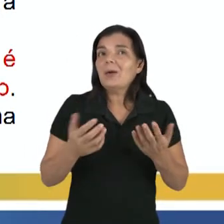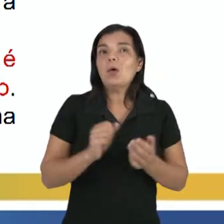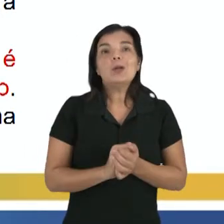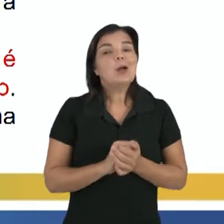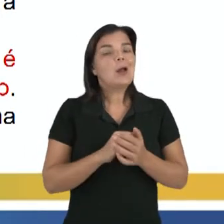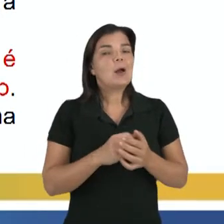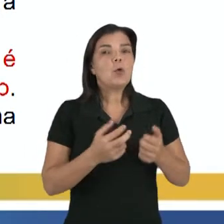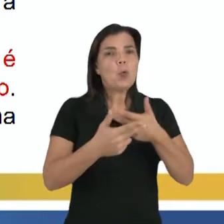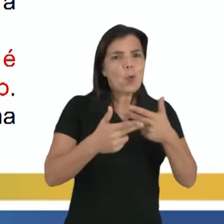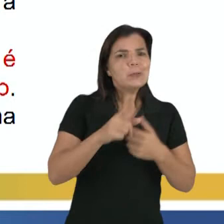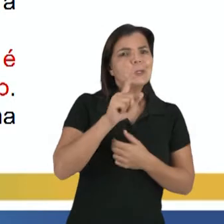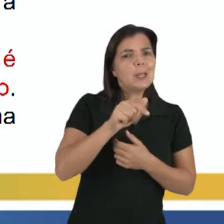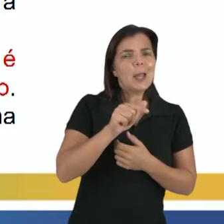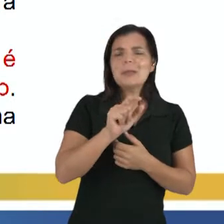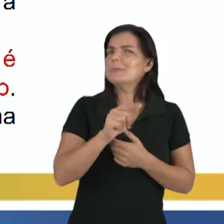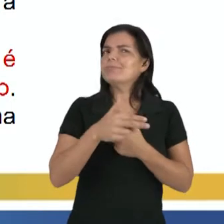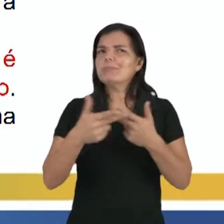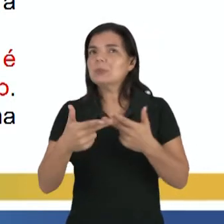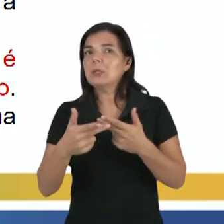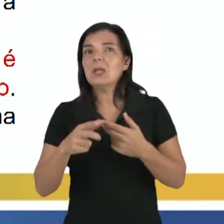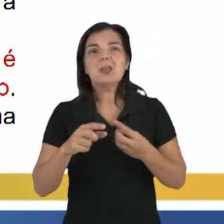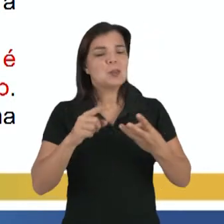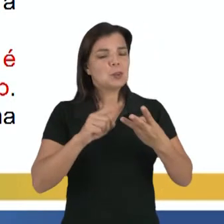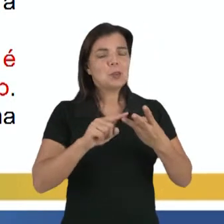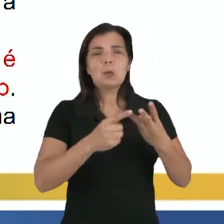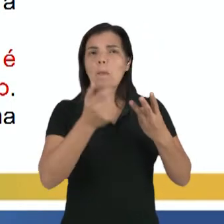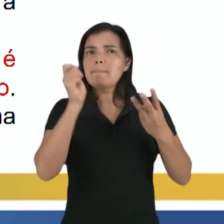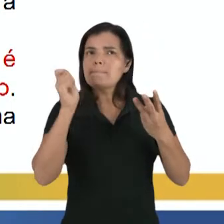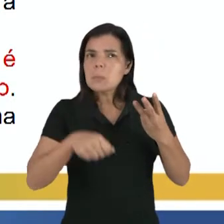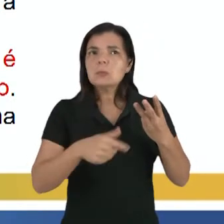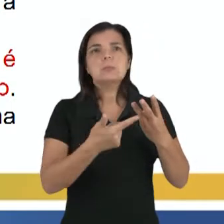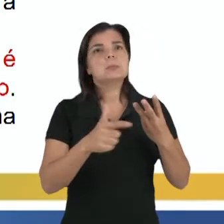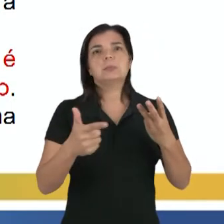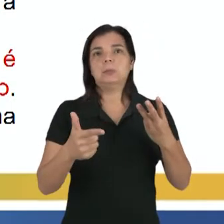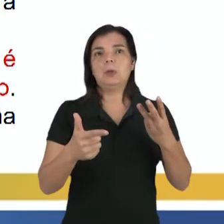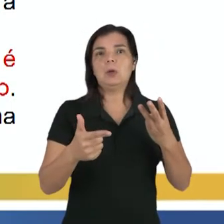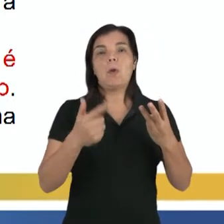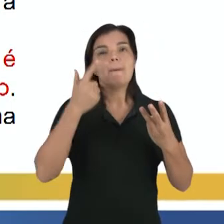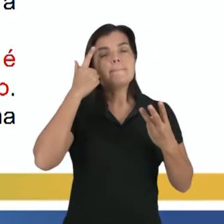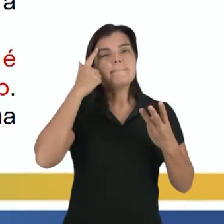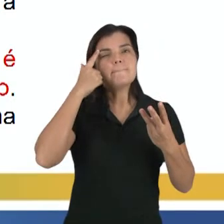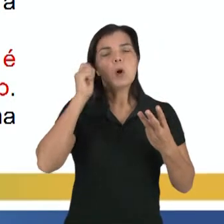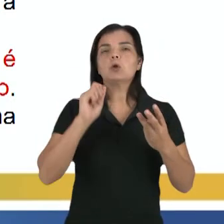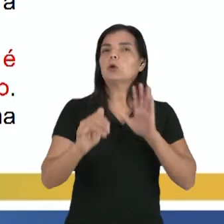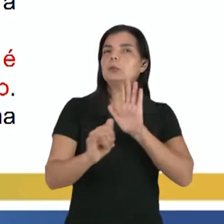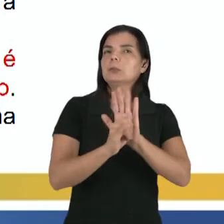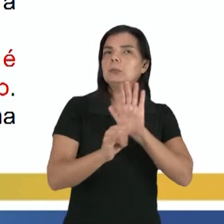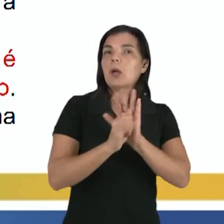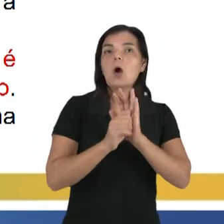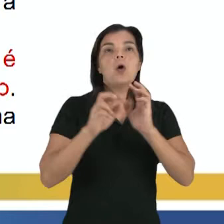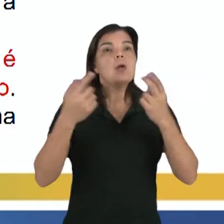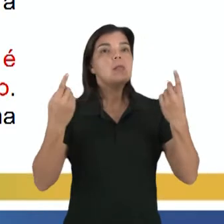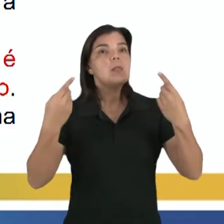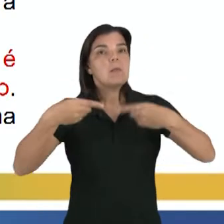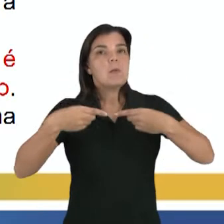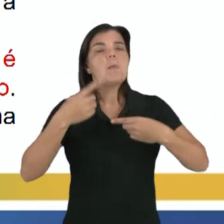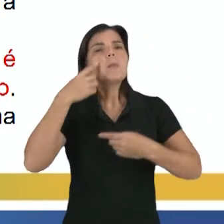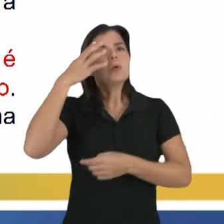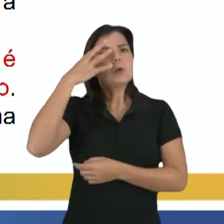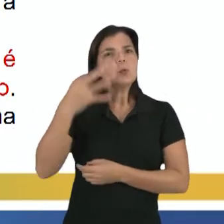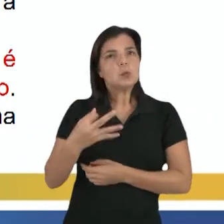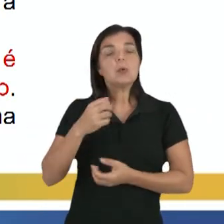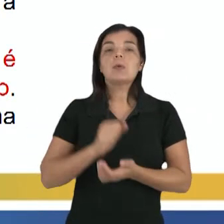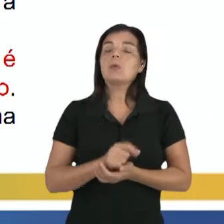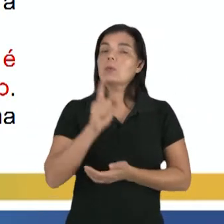é e não é, e não há a terceira possibilidade. Pensando com base na identidade, na contradição, podemos afirmar